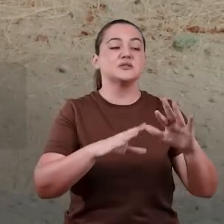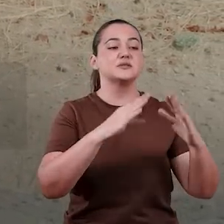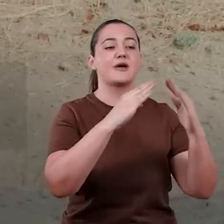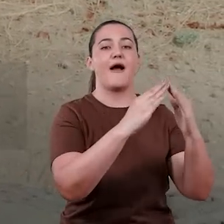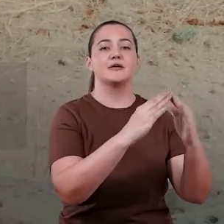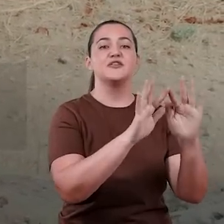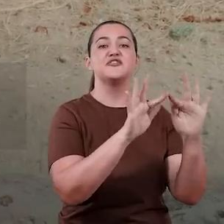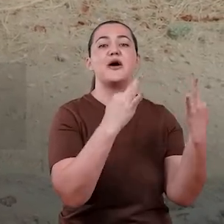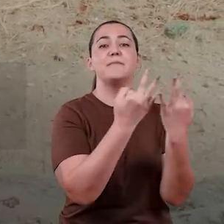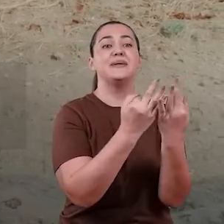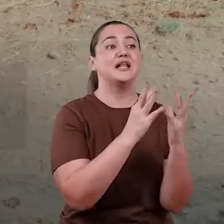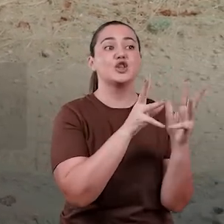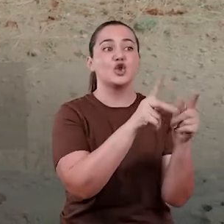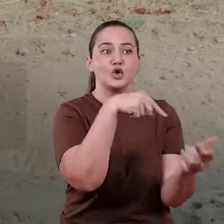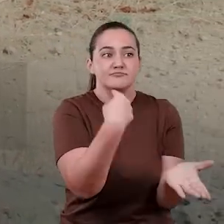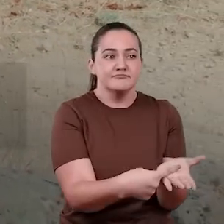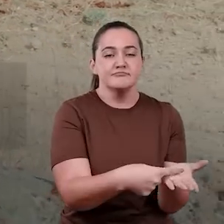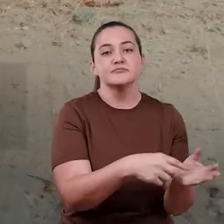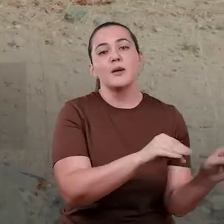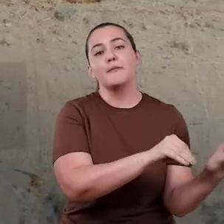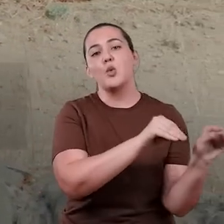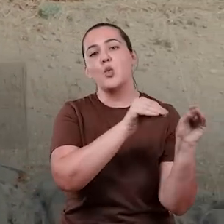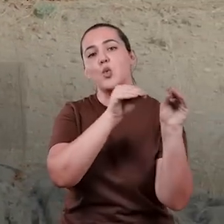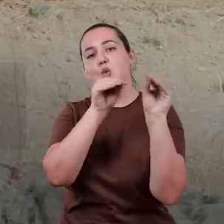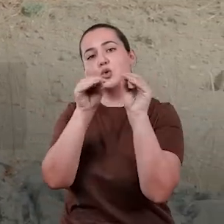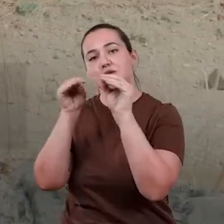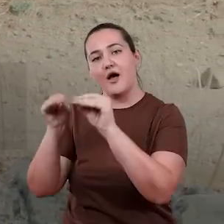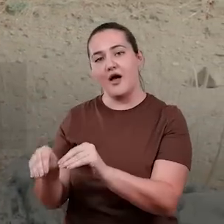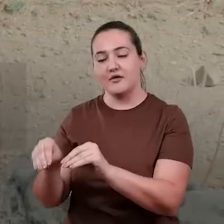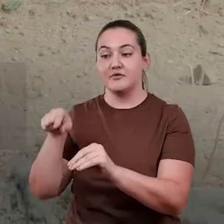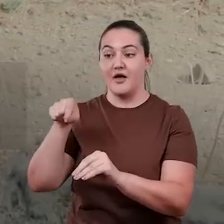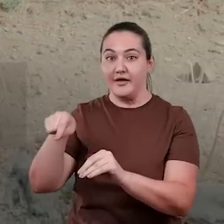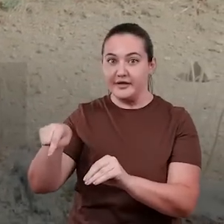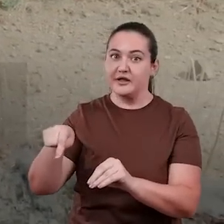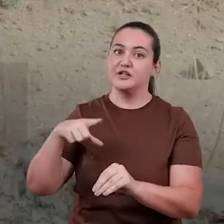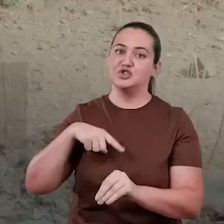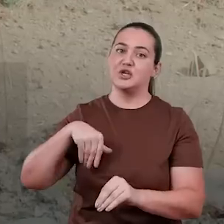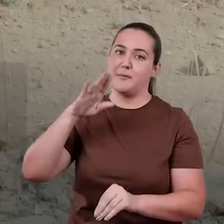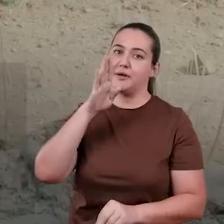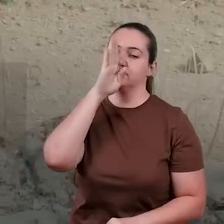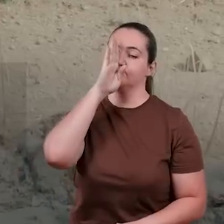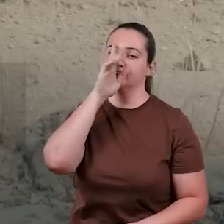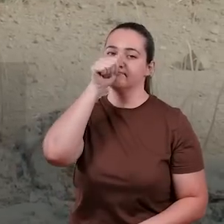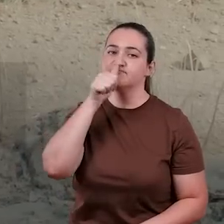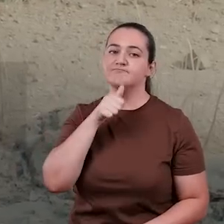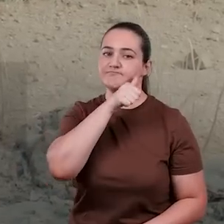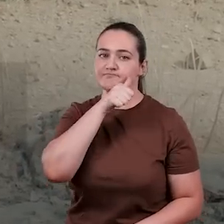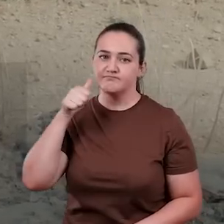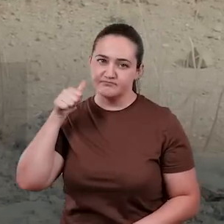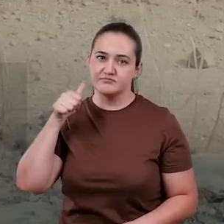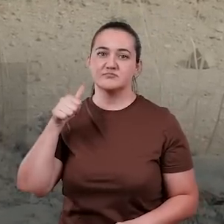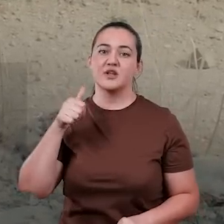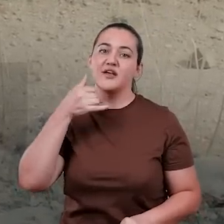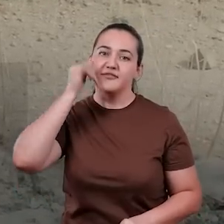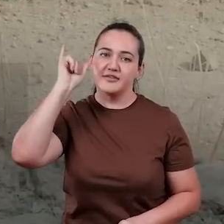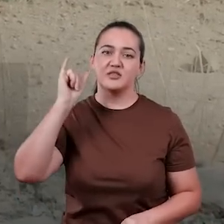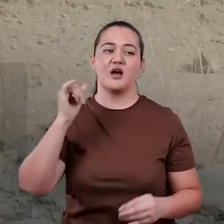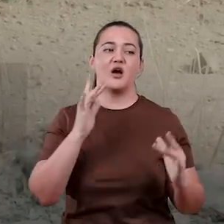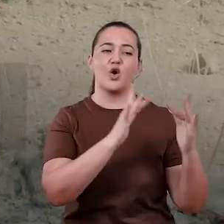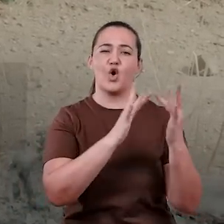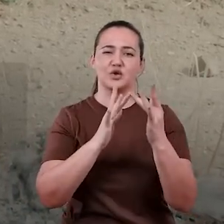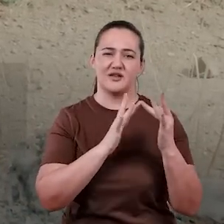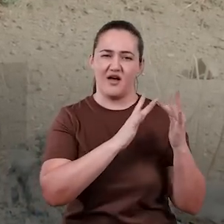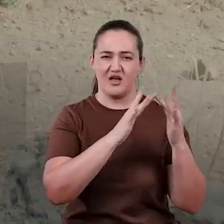para cá. Só que, como eu disse, aqui elas tinham uma vida de monastério, longe dos prazeres da